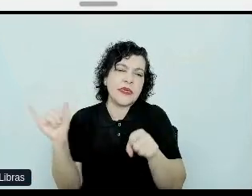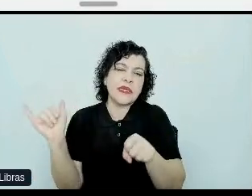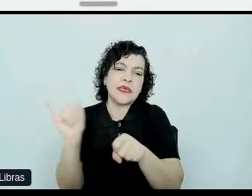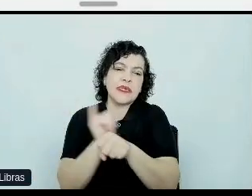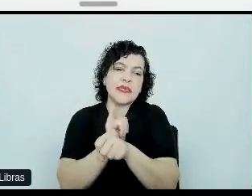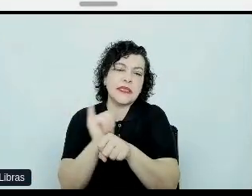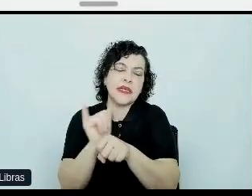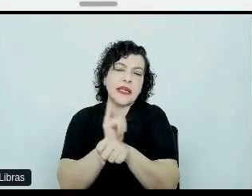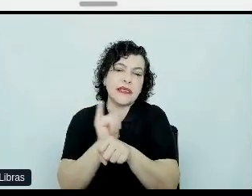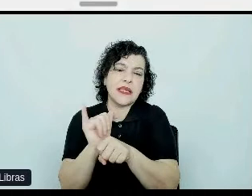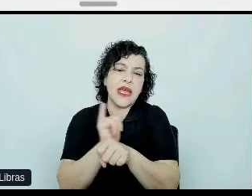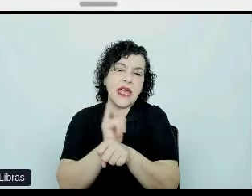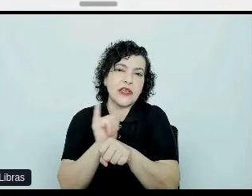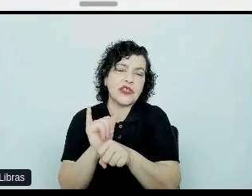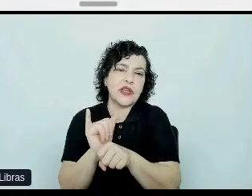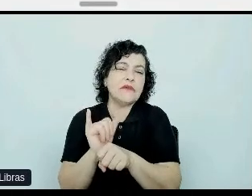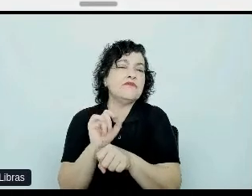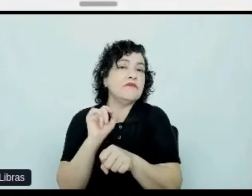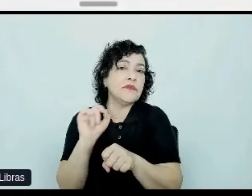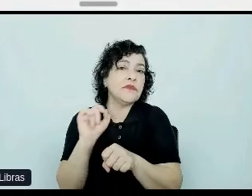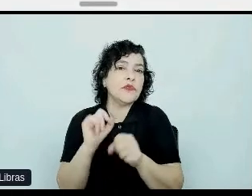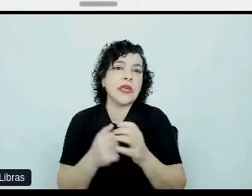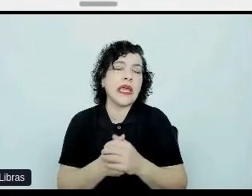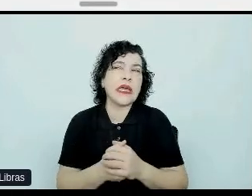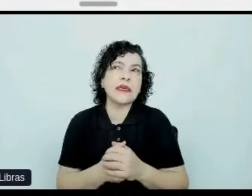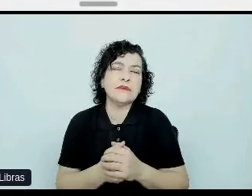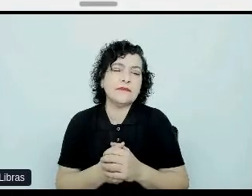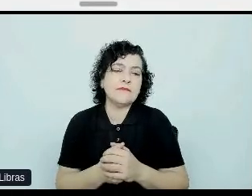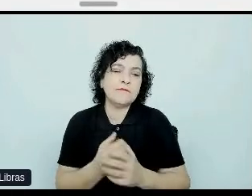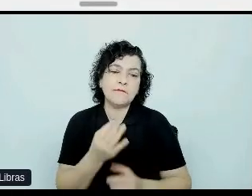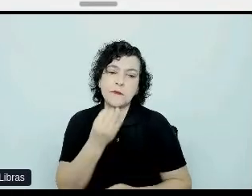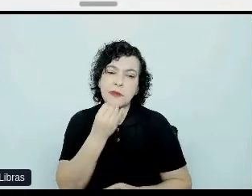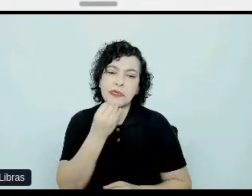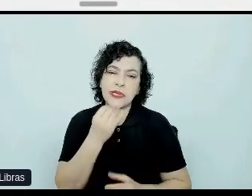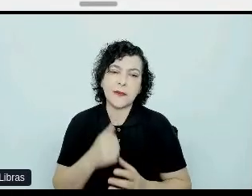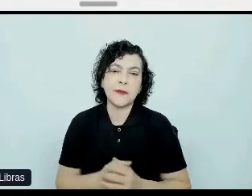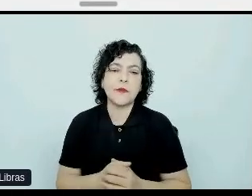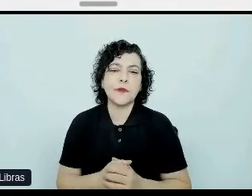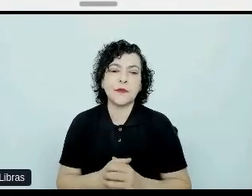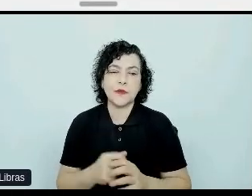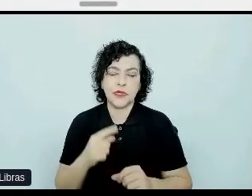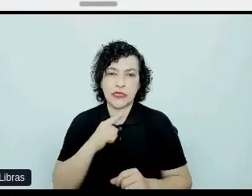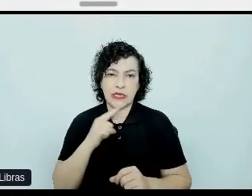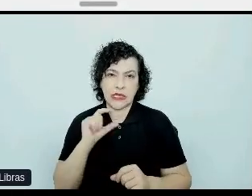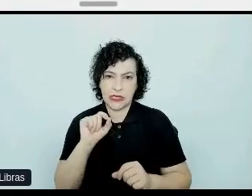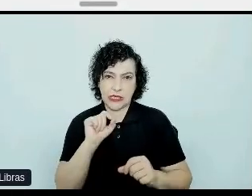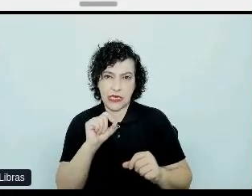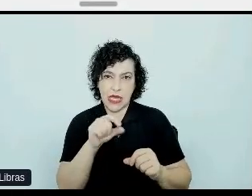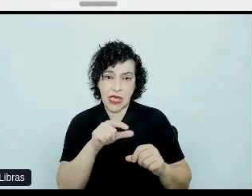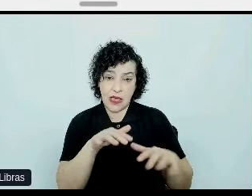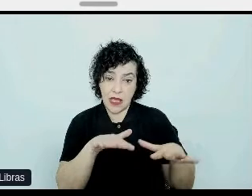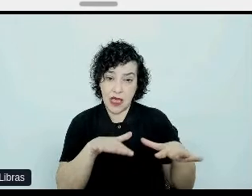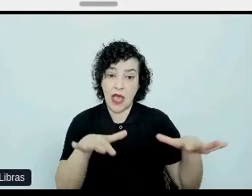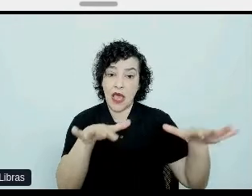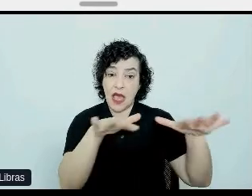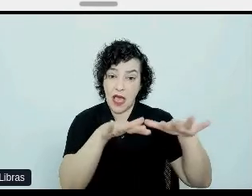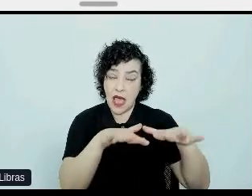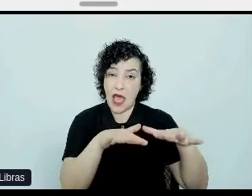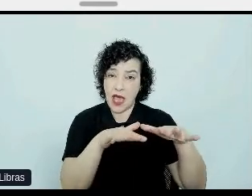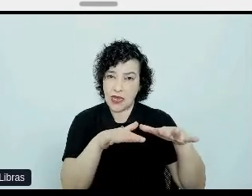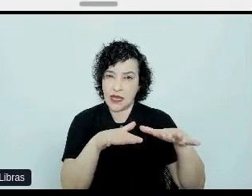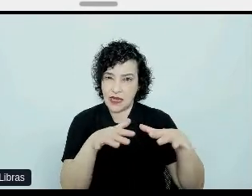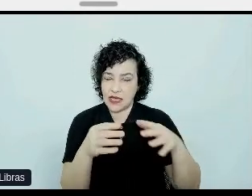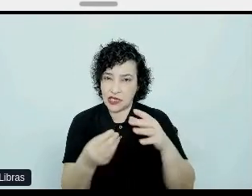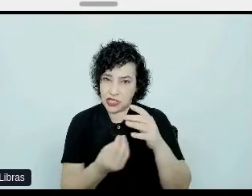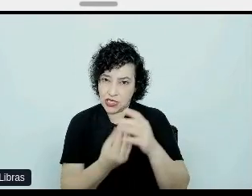daqueles níveis, né, de criticidade, né, do WCAG, né,